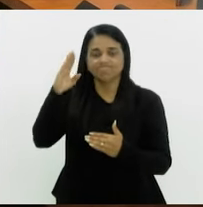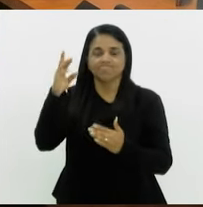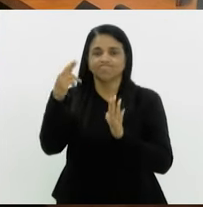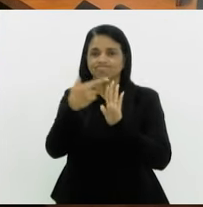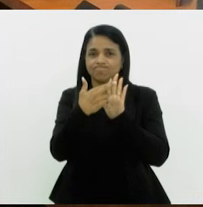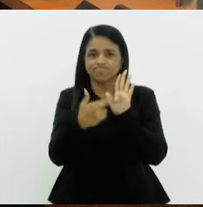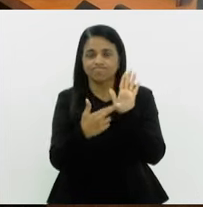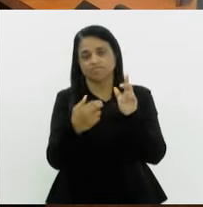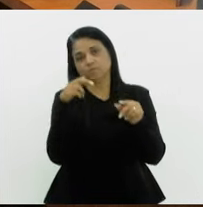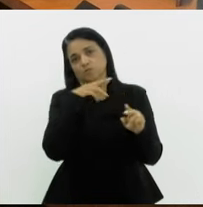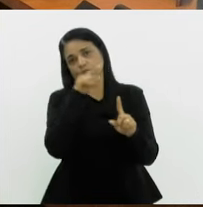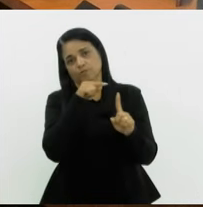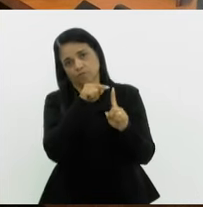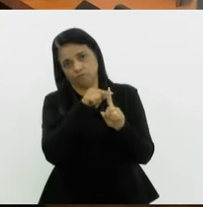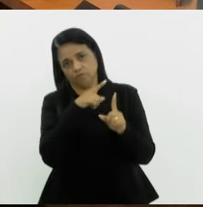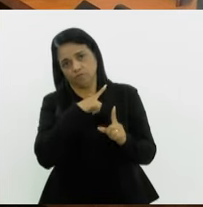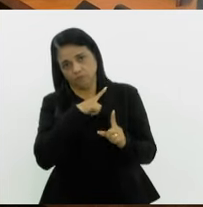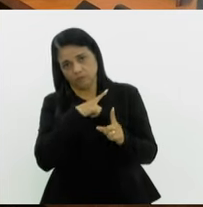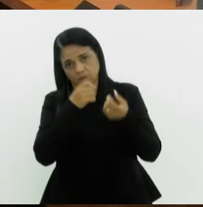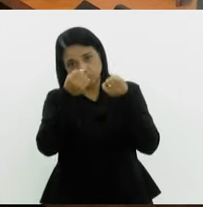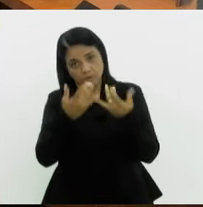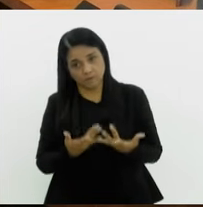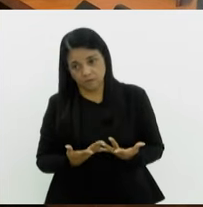seus objetivos.